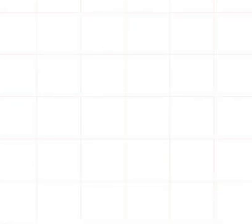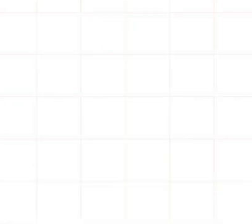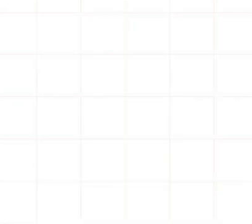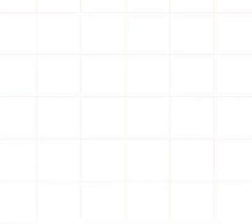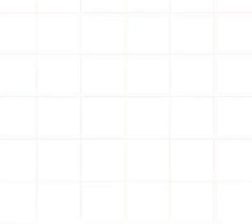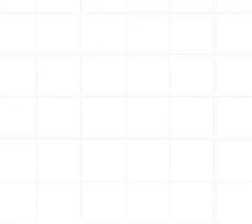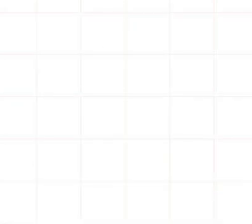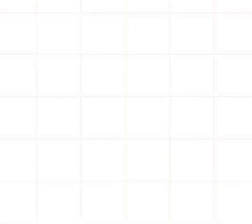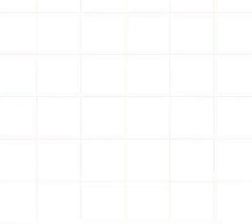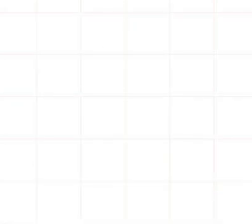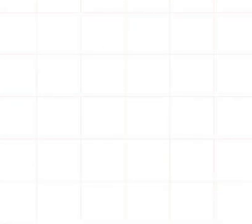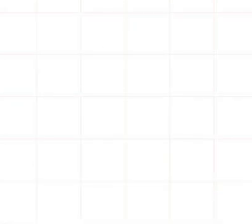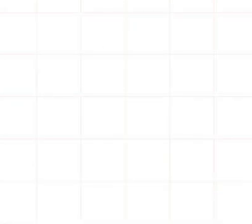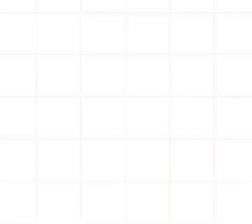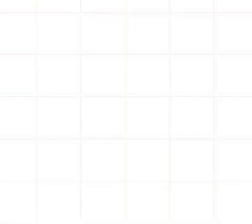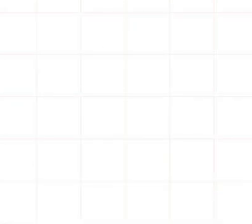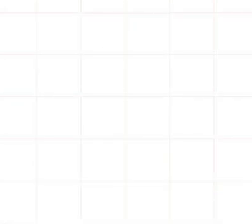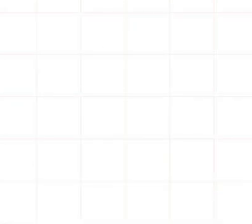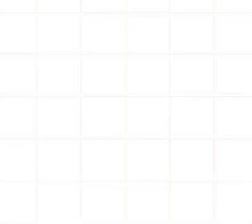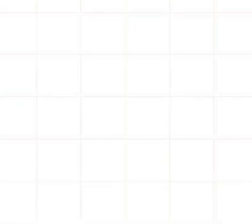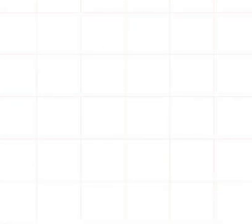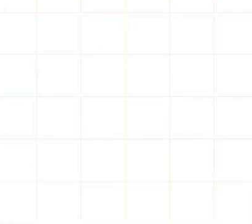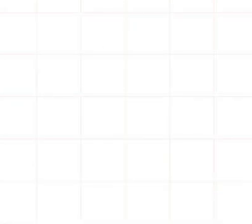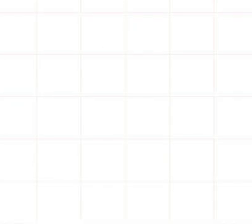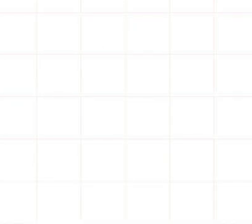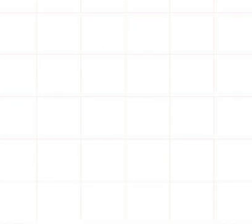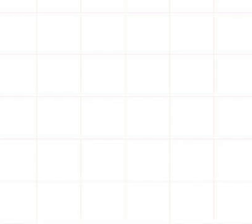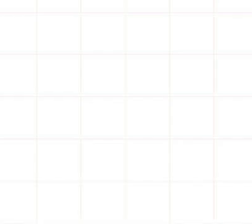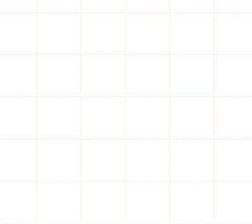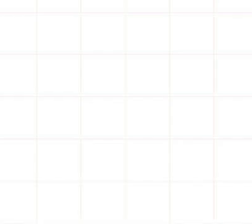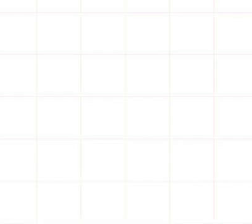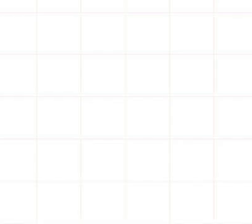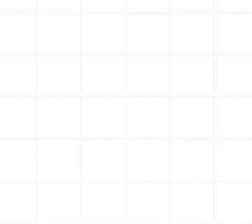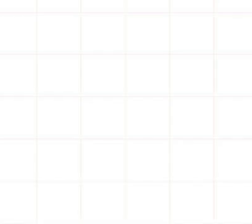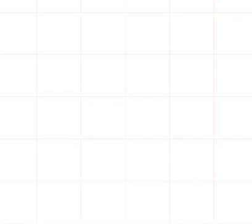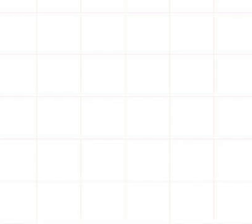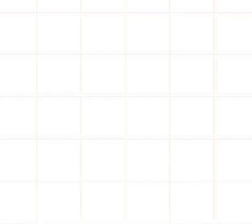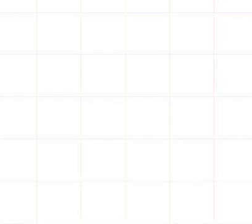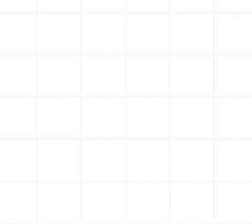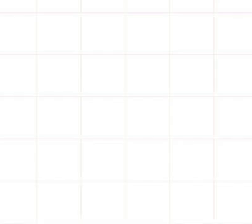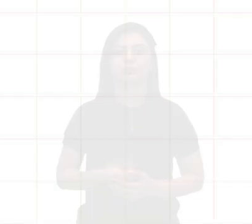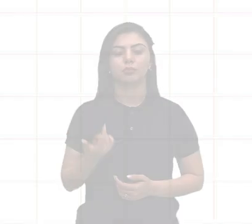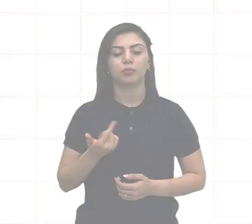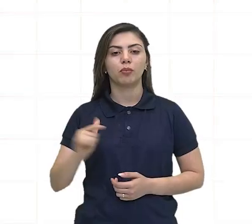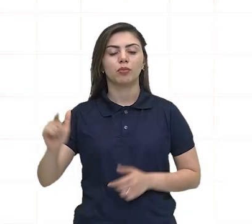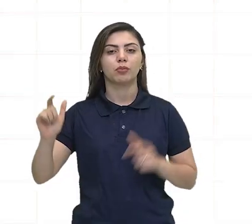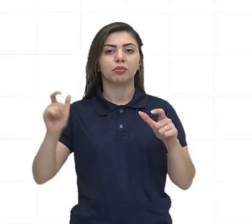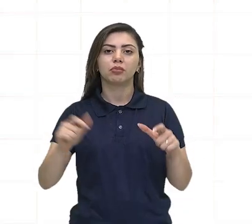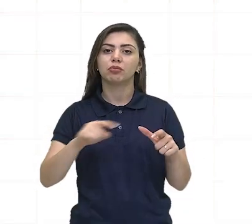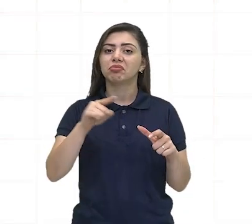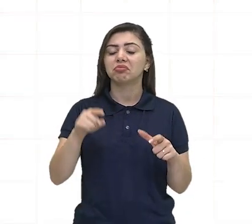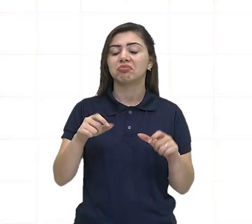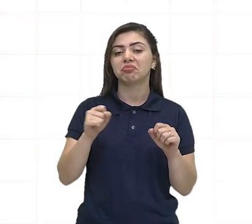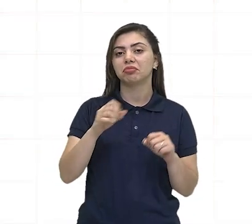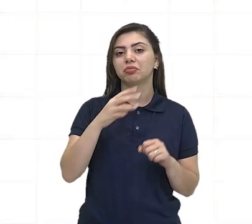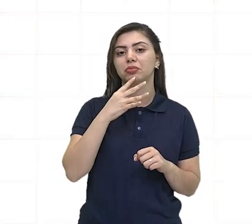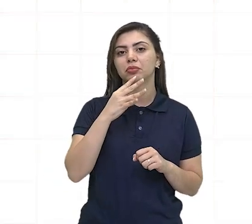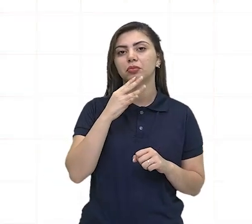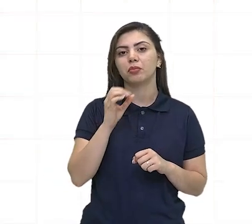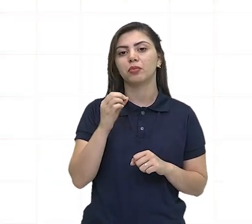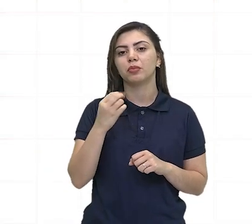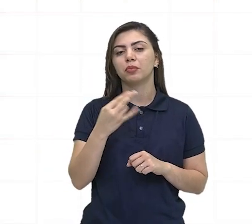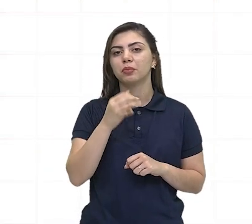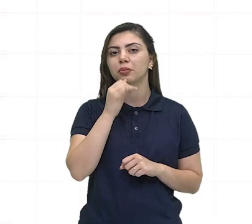outro lugar de vivência que talvez alguns de vocês tenham uma familiaridade ou que